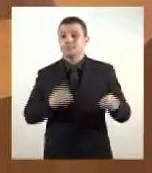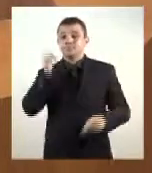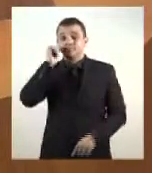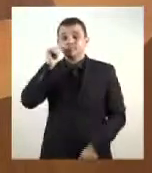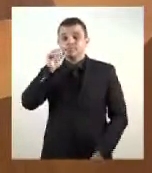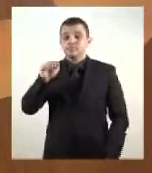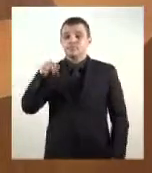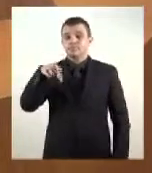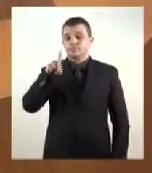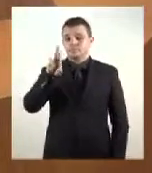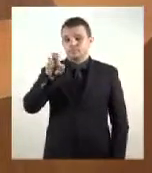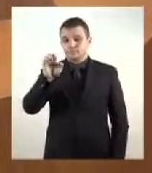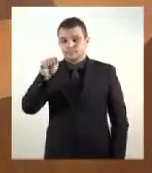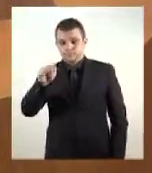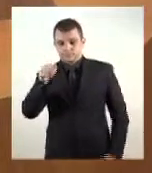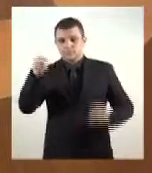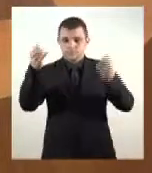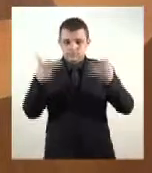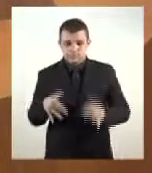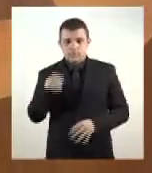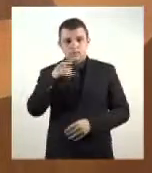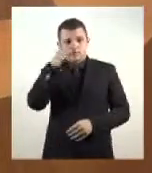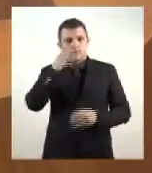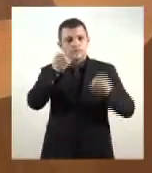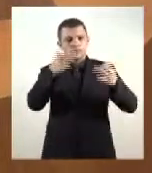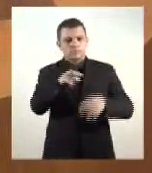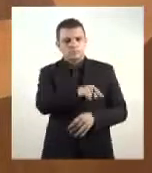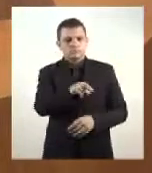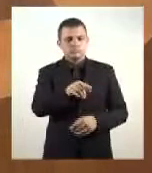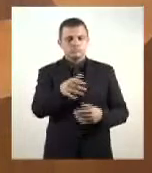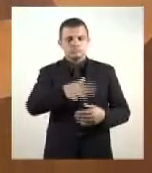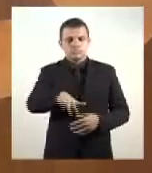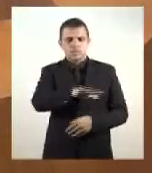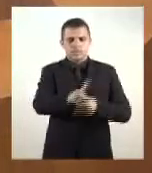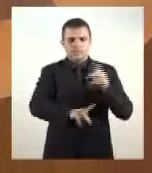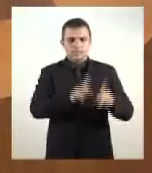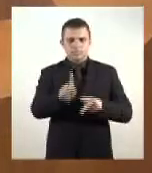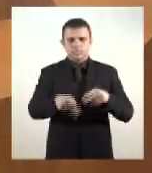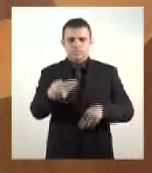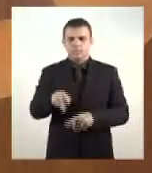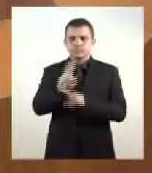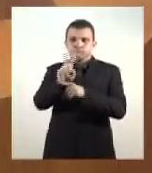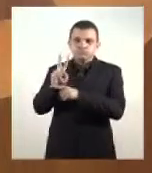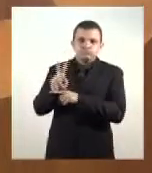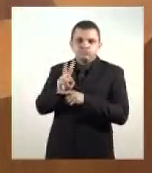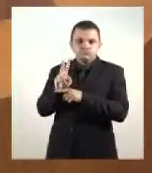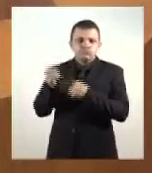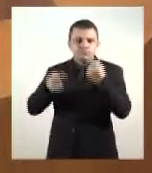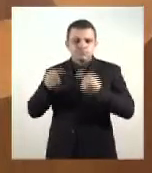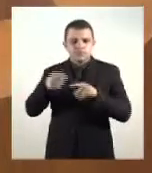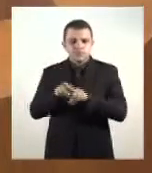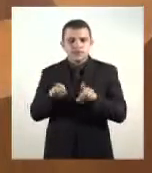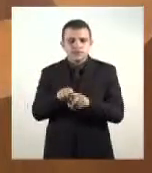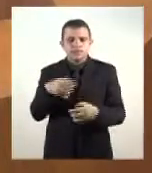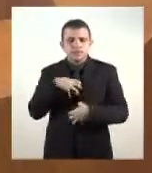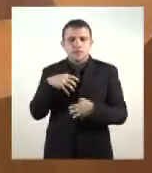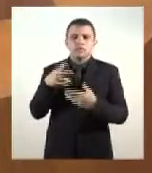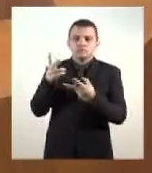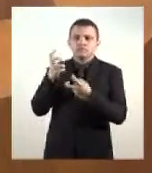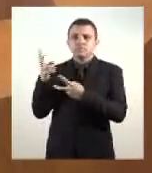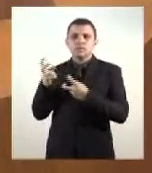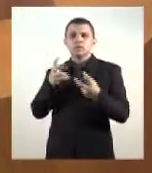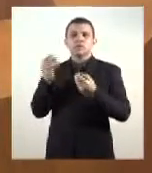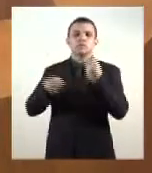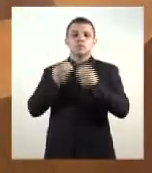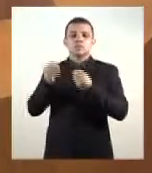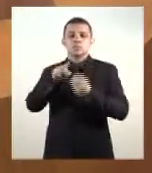que o povo maranhense está de olho na política e percebe, na verdade, tem a sensibilidade de acompanhar o que os